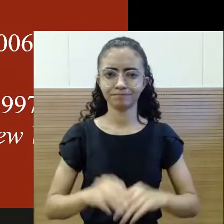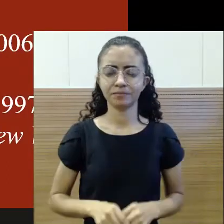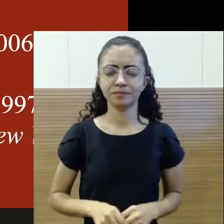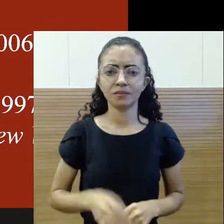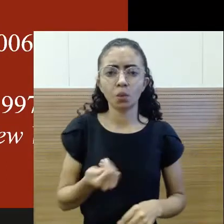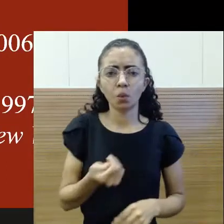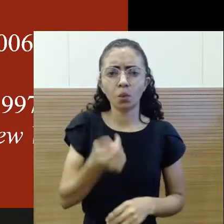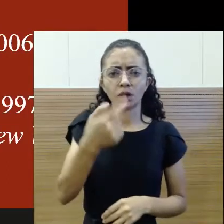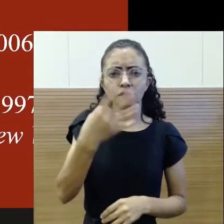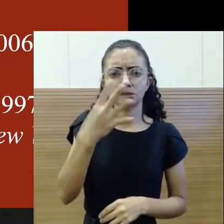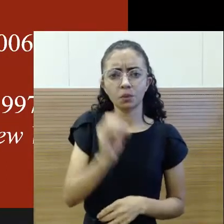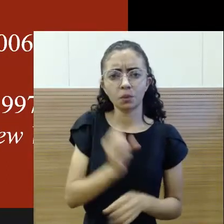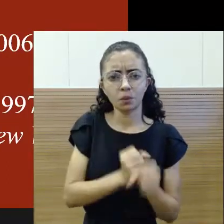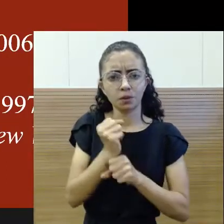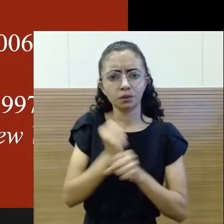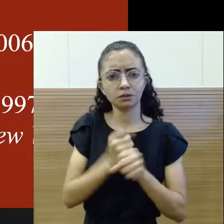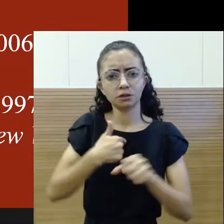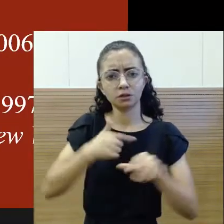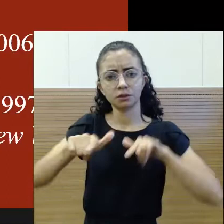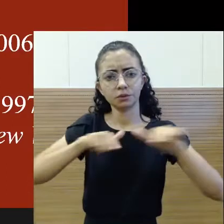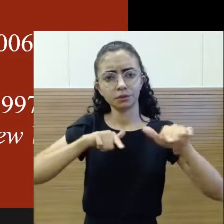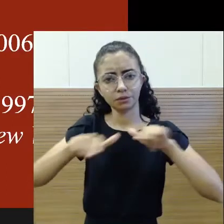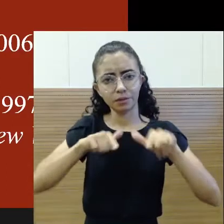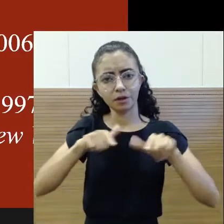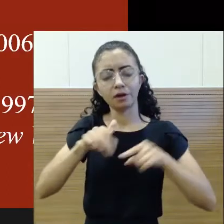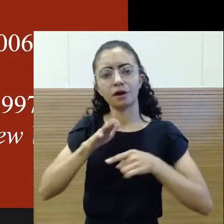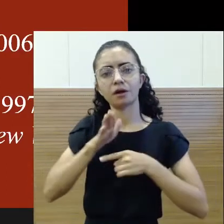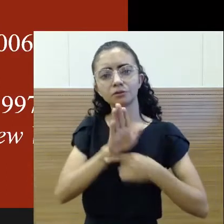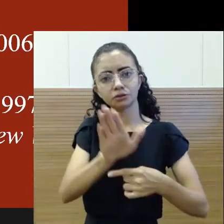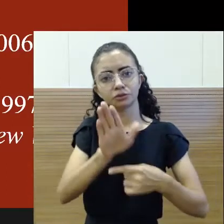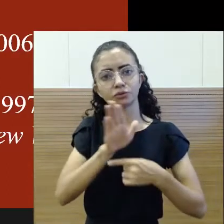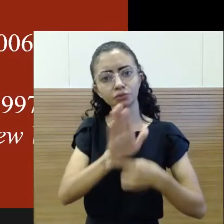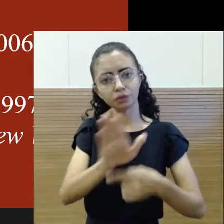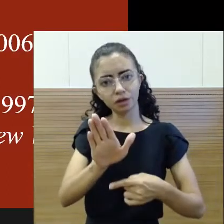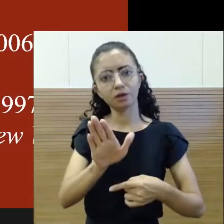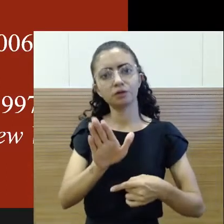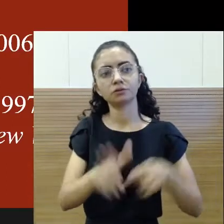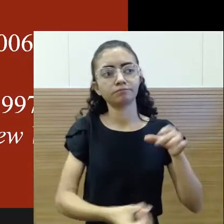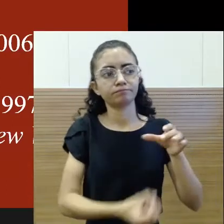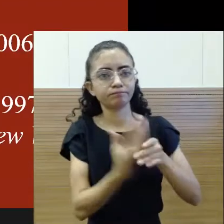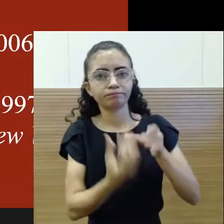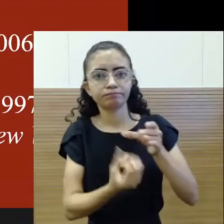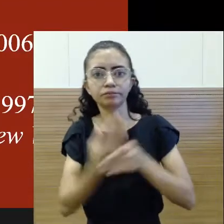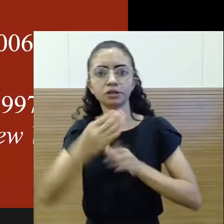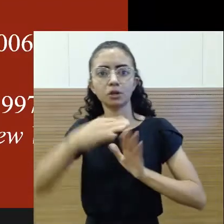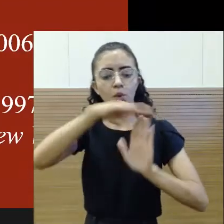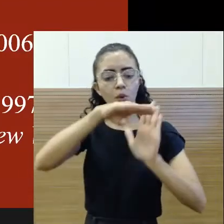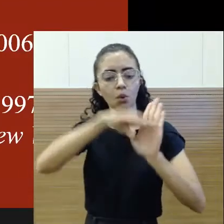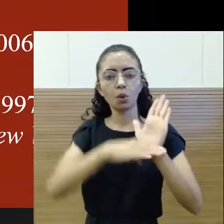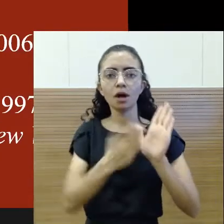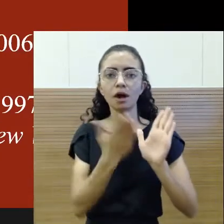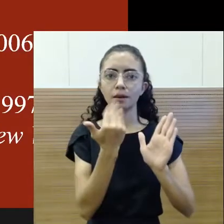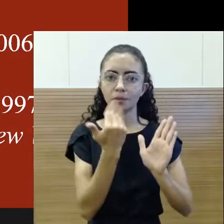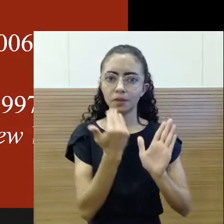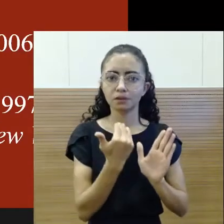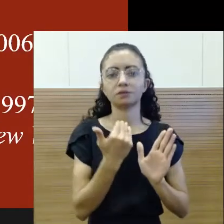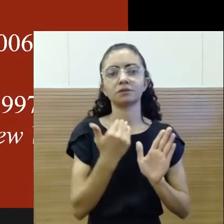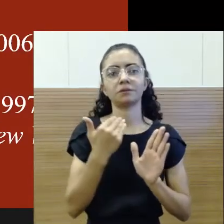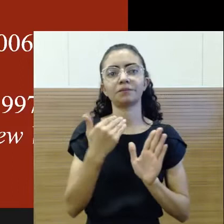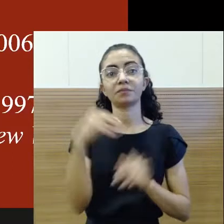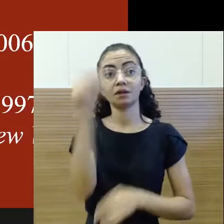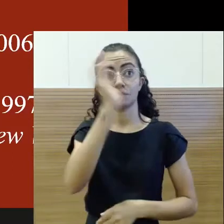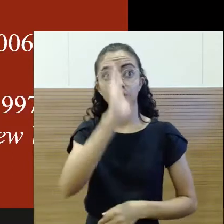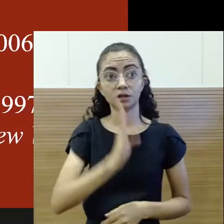40 anos, eu tenho trabalhado e ajudado a criar essas guias alimentares nacionais e